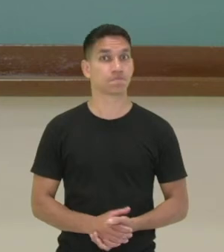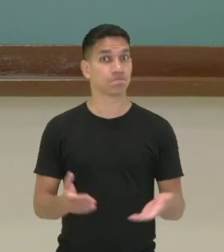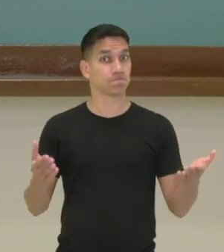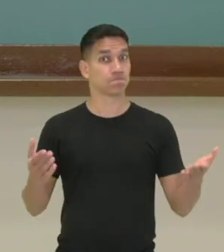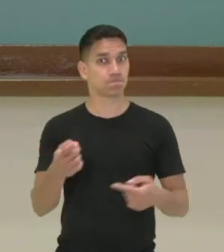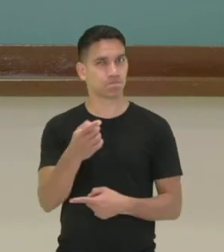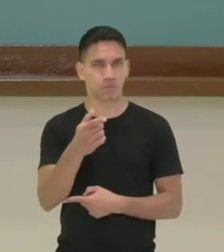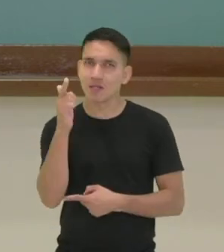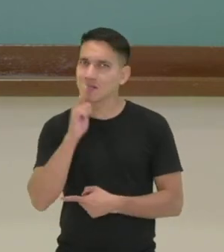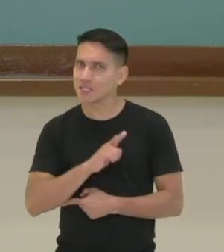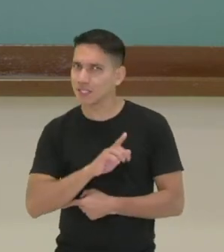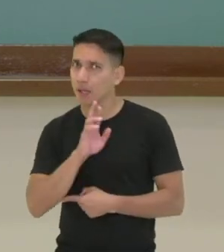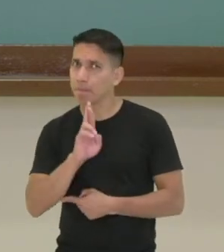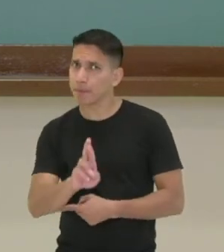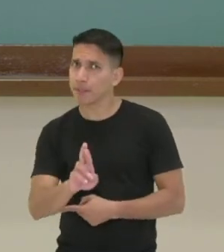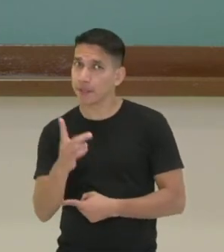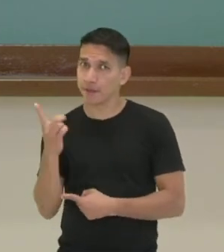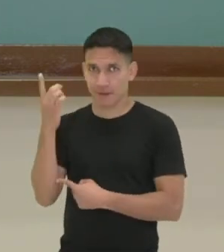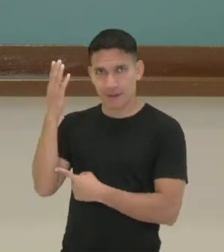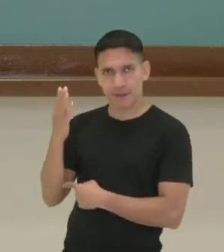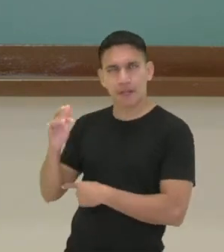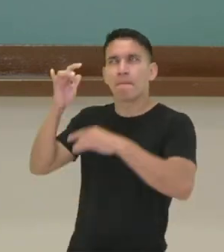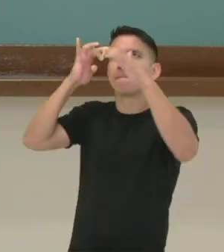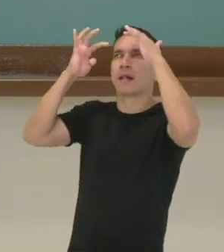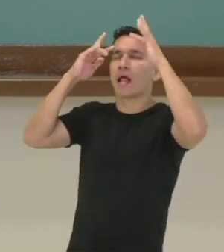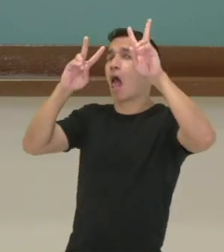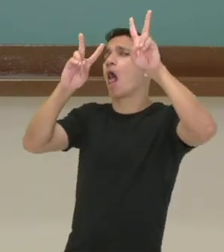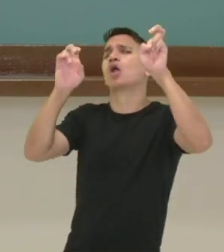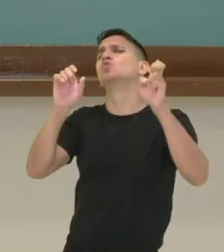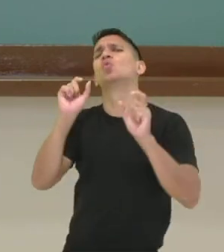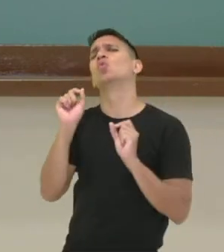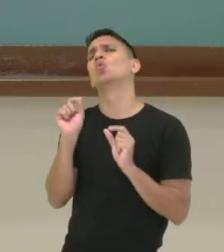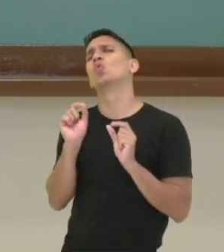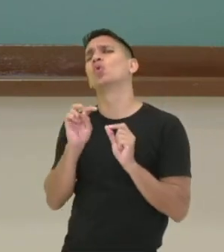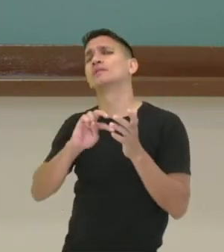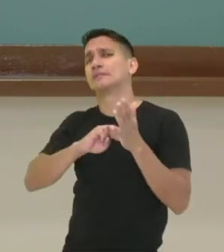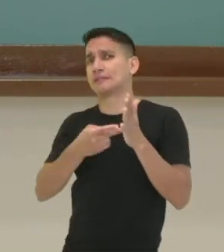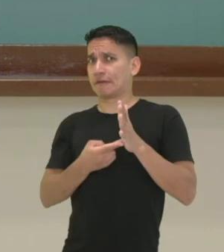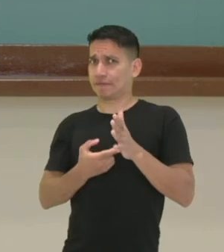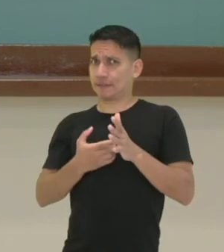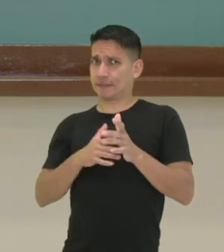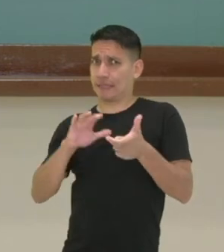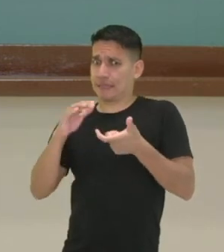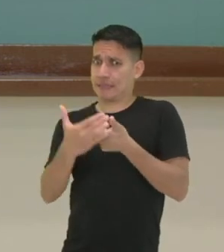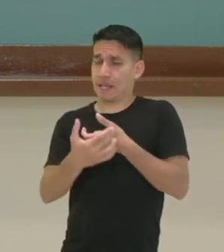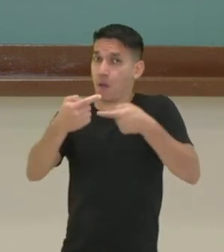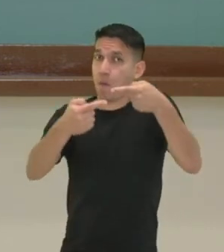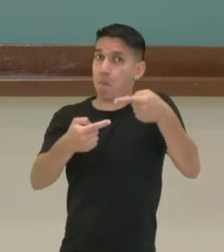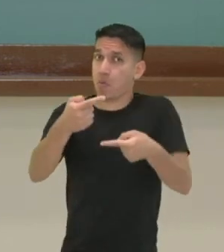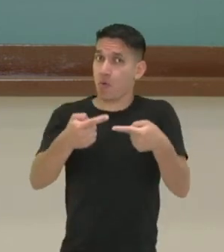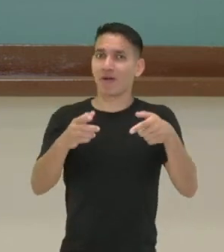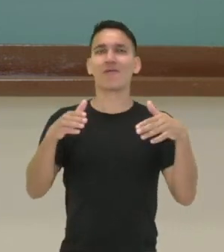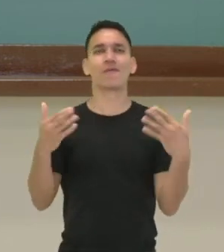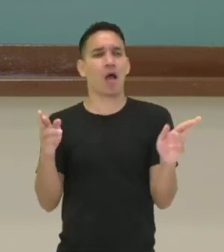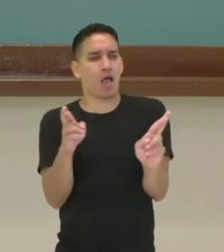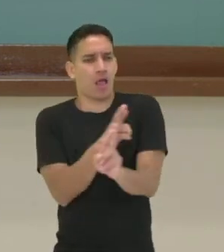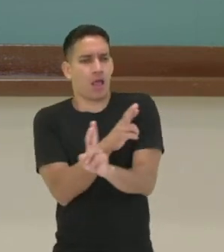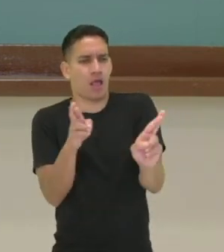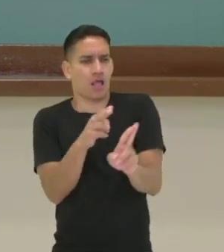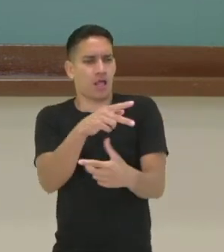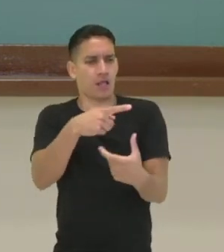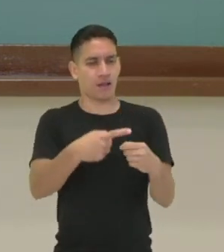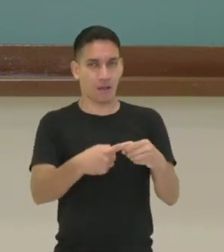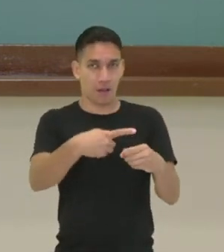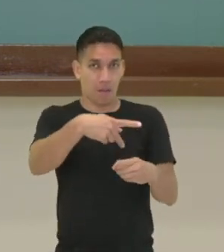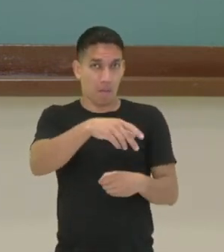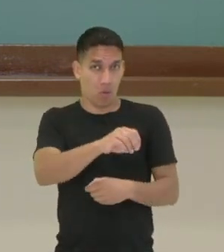E aí deu certo, conseguiu responder, pensou sobre o significado do termo política, né? Essa relação com a polis, com a vida